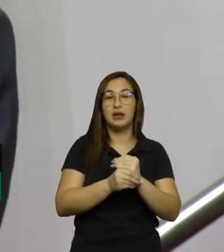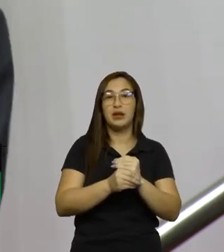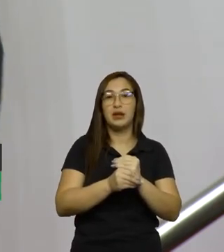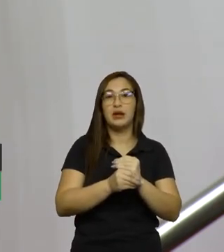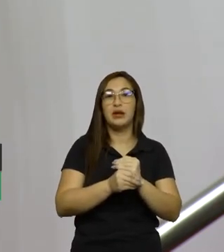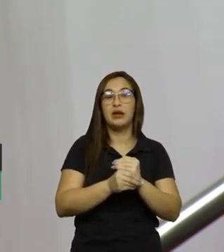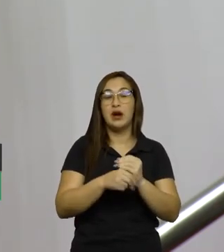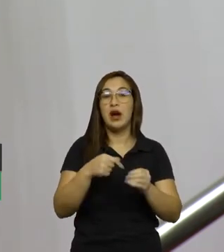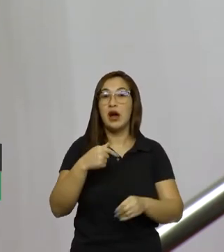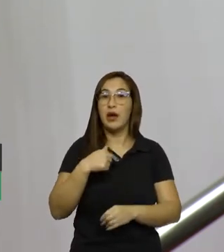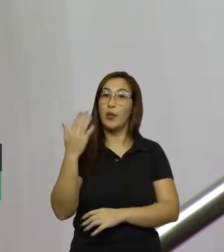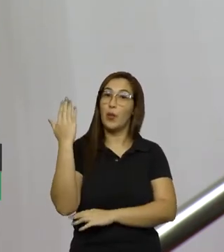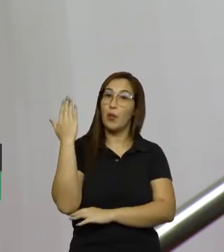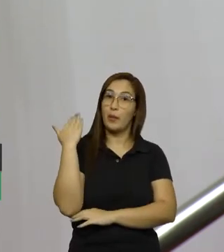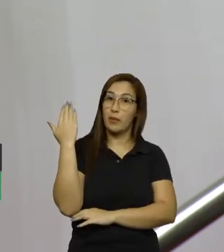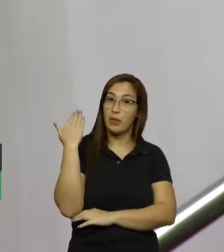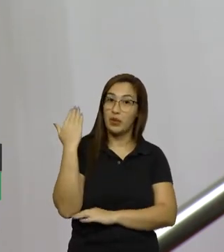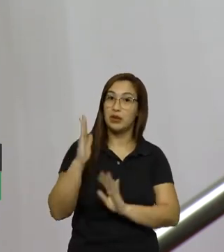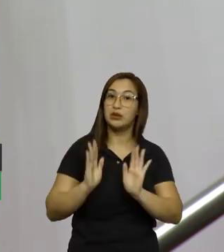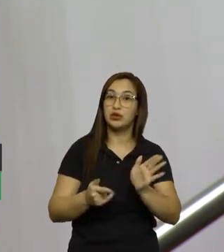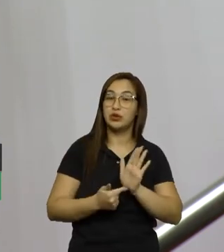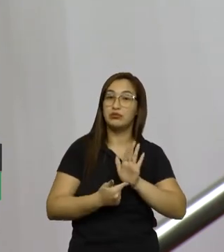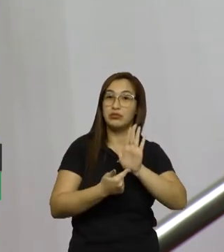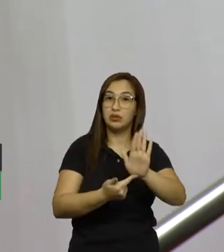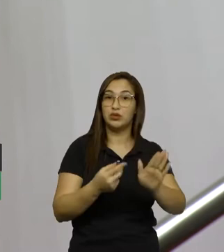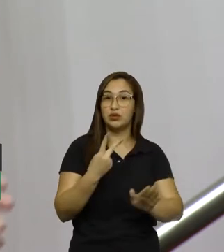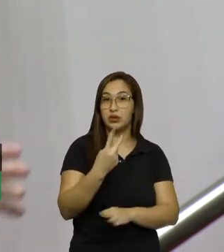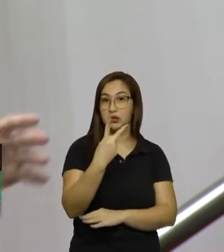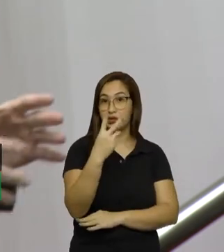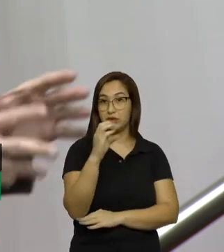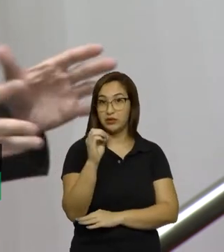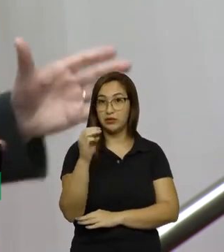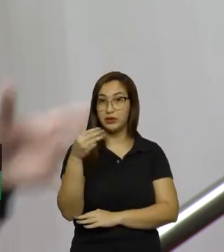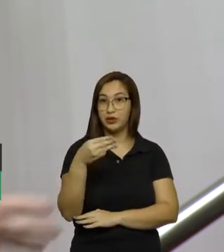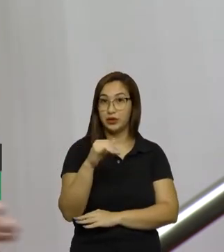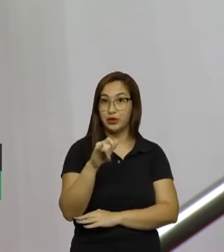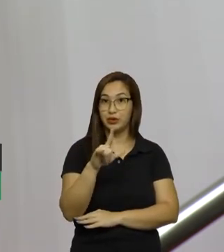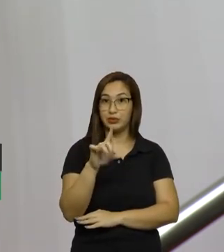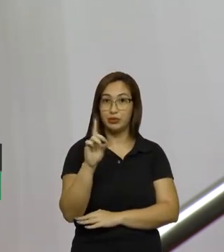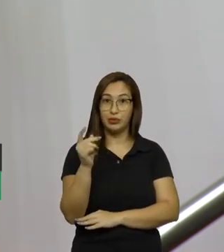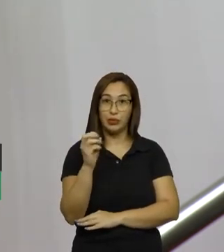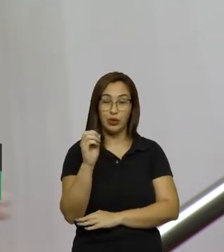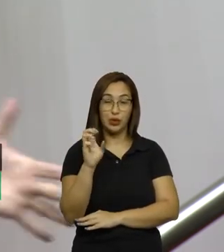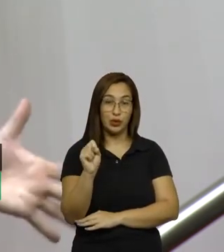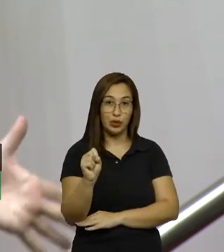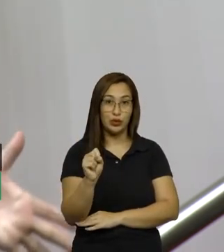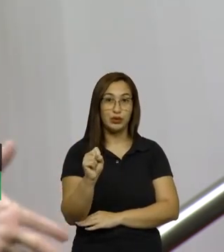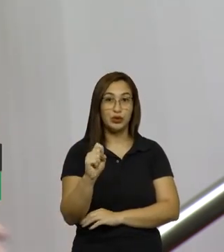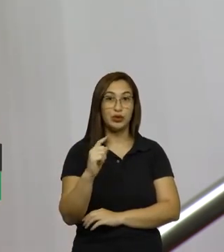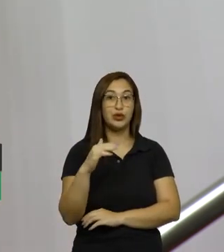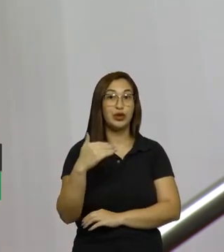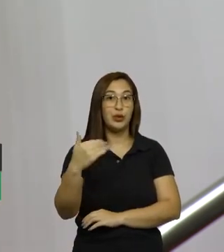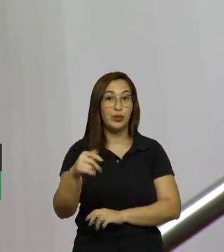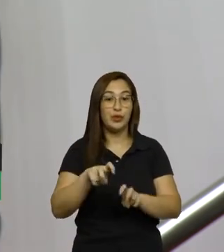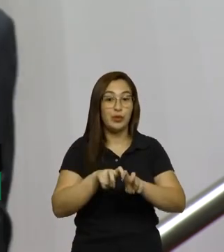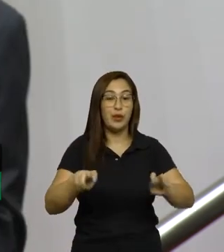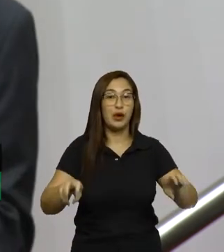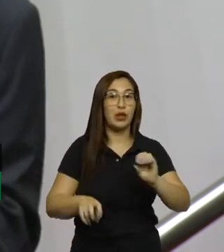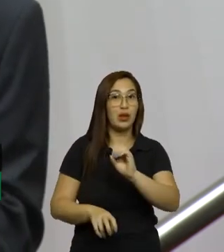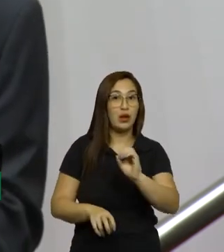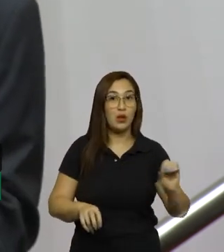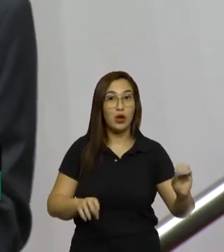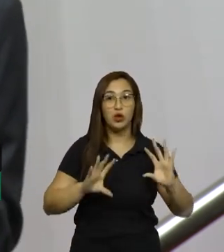que eu havia apresentado, de 220 milhões, e que depois foi encampada pela bancada do Oeste, de forma